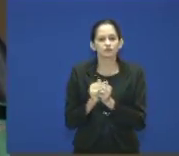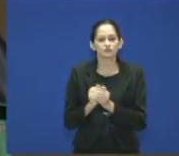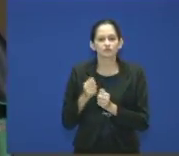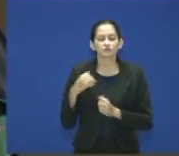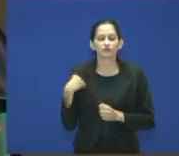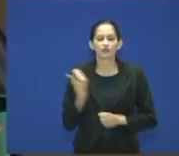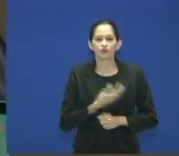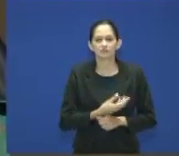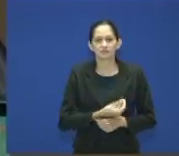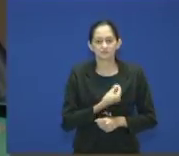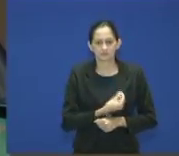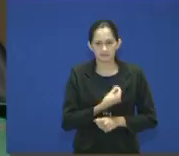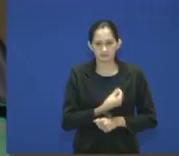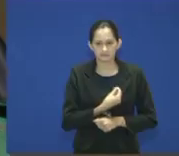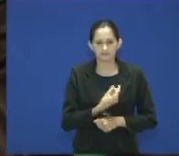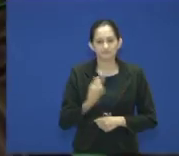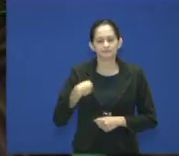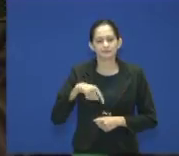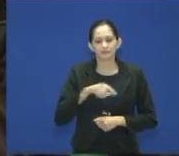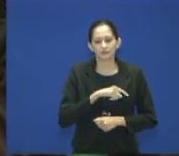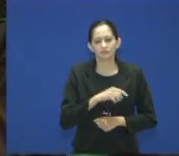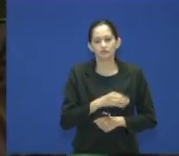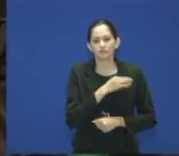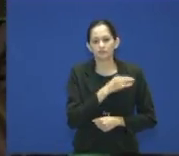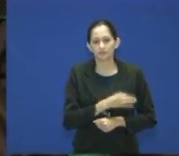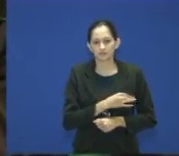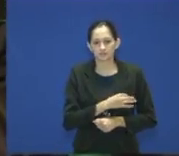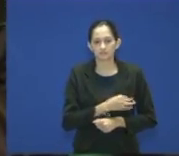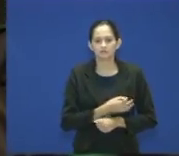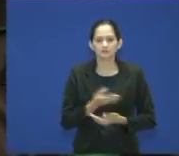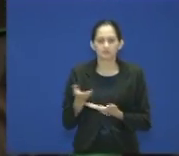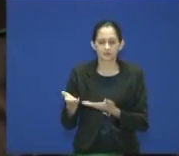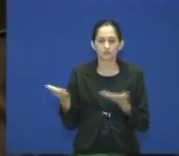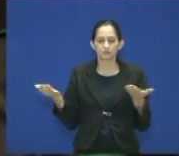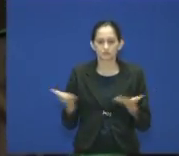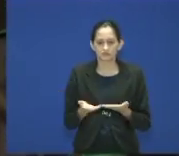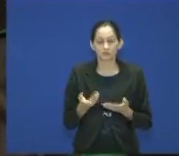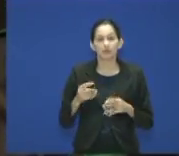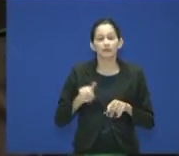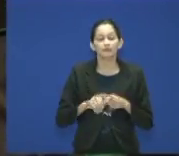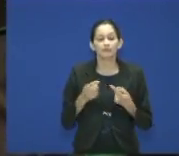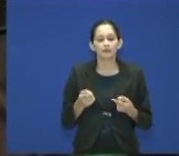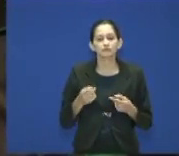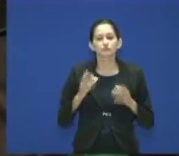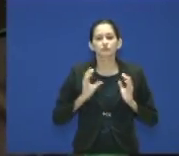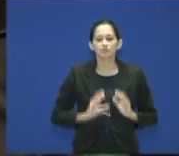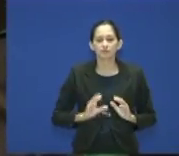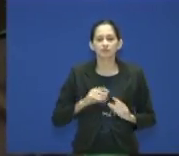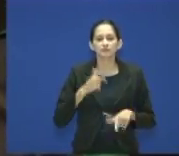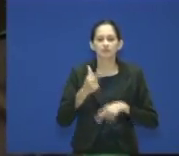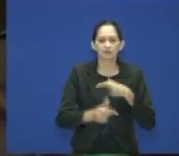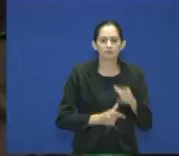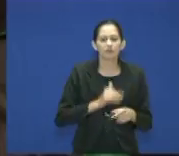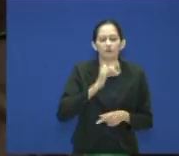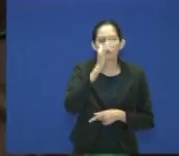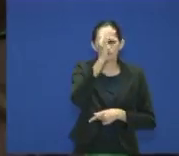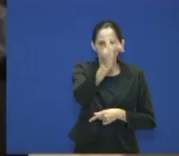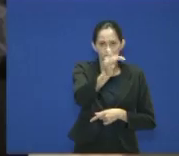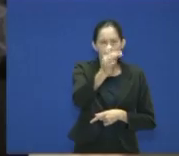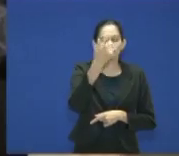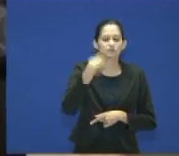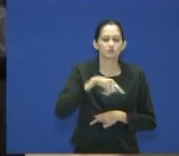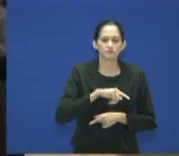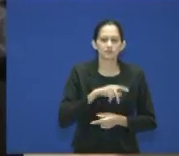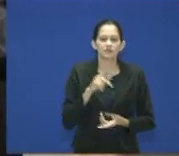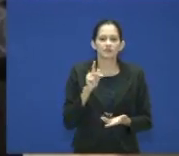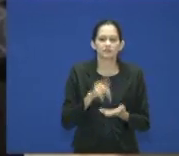vidas. Deixamos essa singela homenagem em seu nome. Mas nossas ações como futuros profissionais serão, de fato, nossa